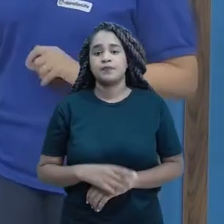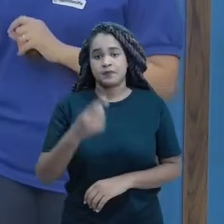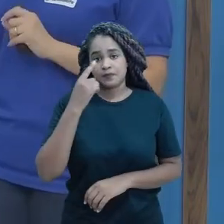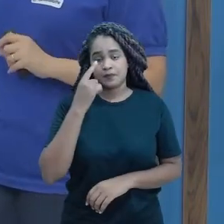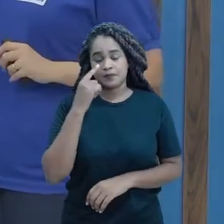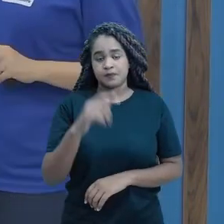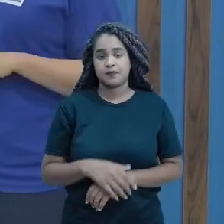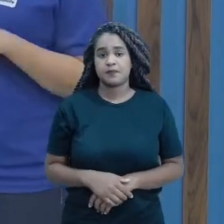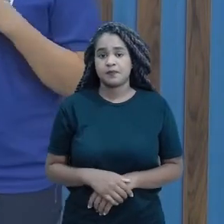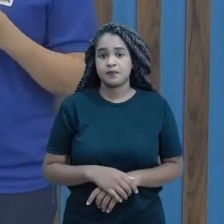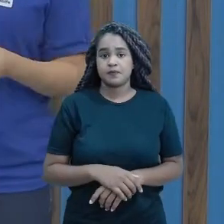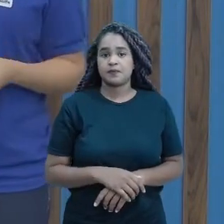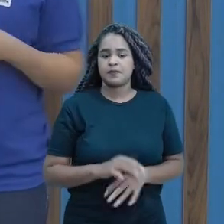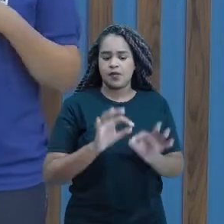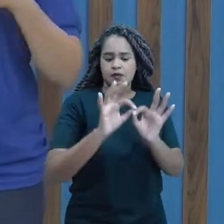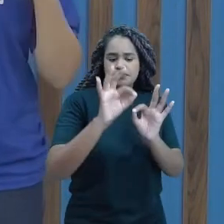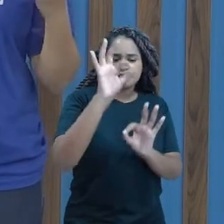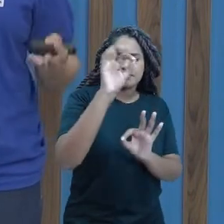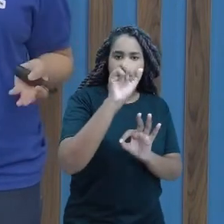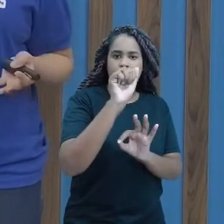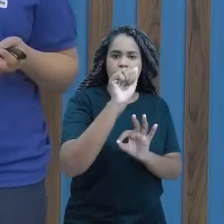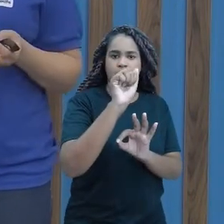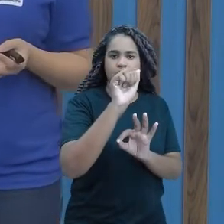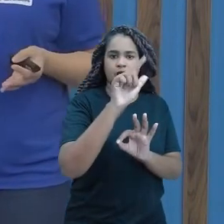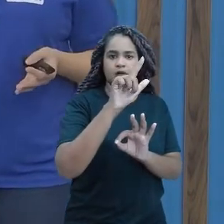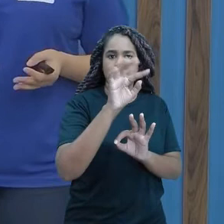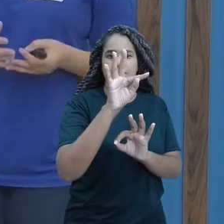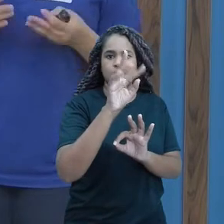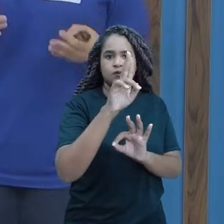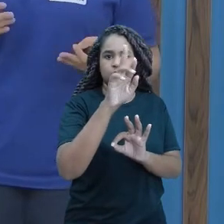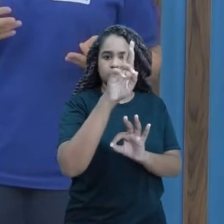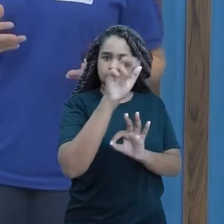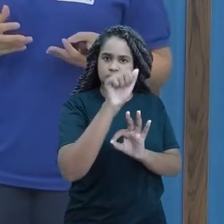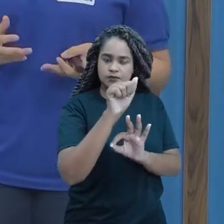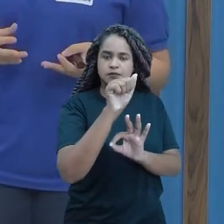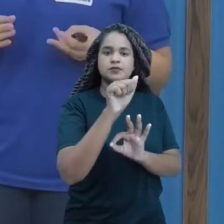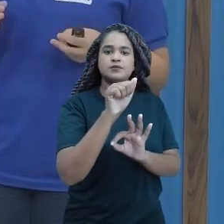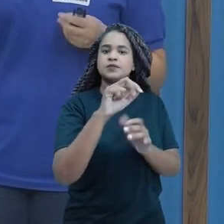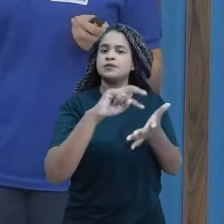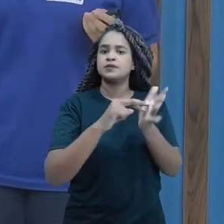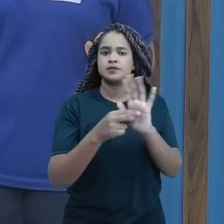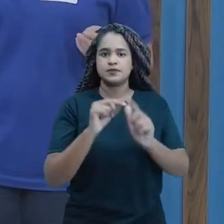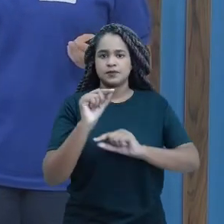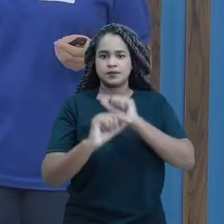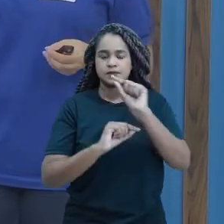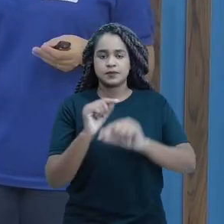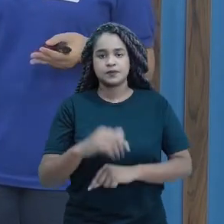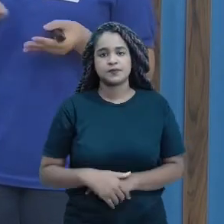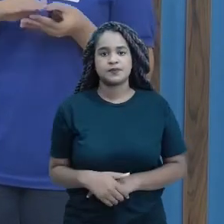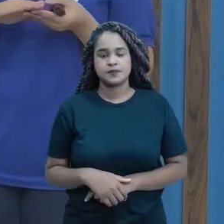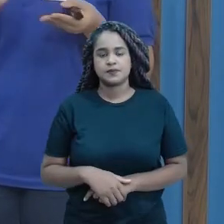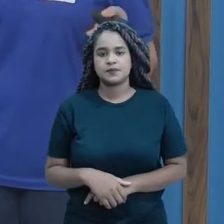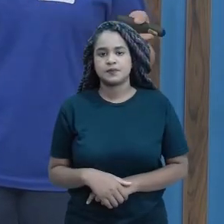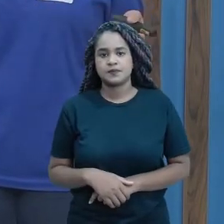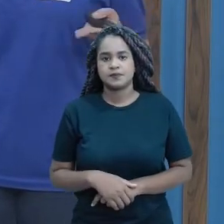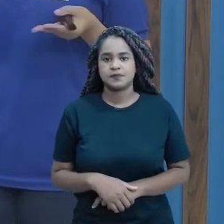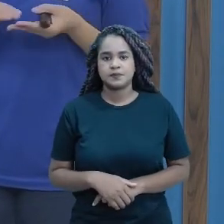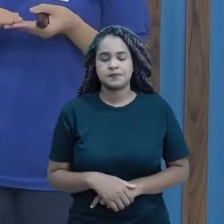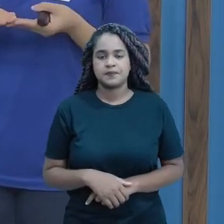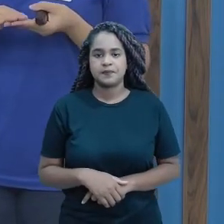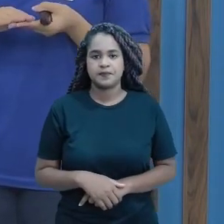fala de altura, altura de um determinado objeto, a gente está medindo esse valor do ponto